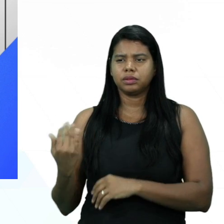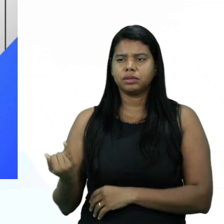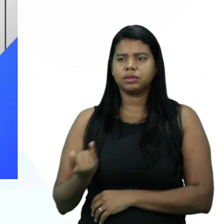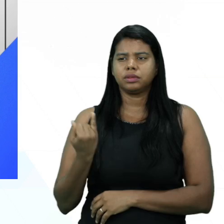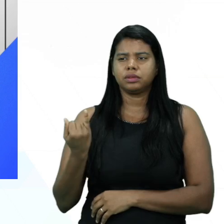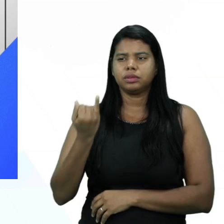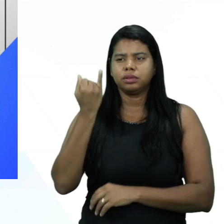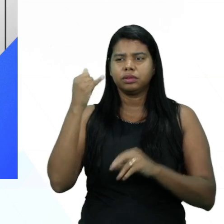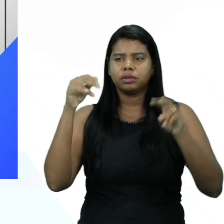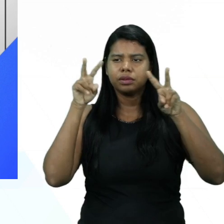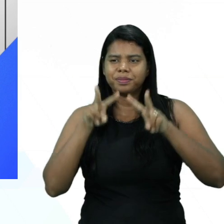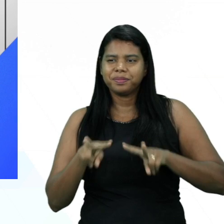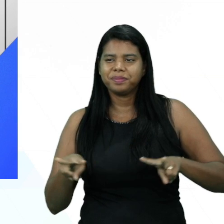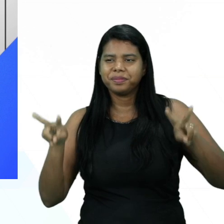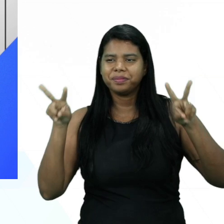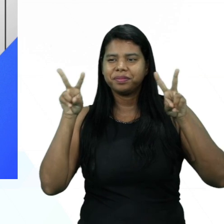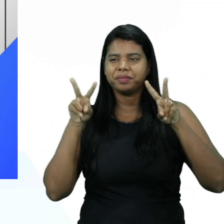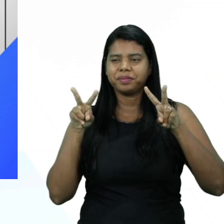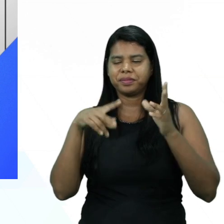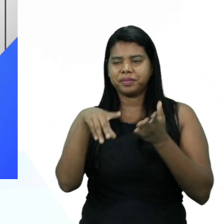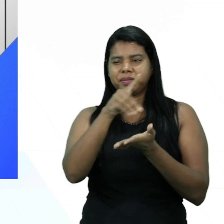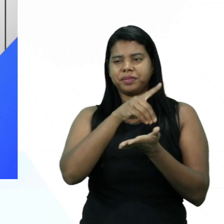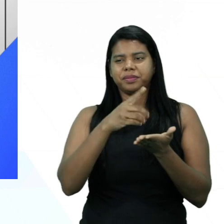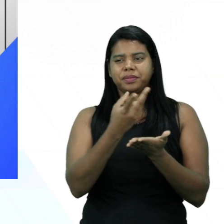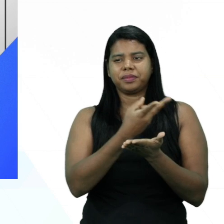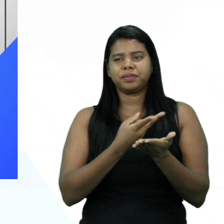dos elementos em uma imagem ou design.